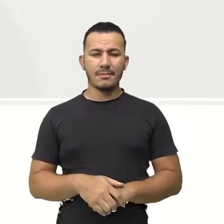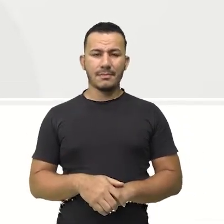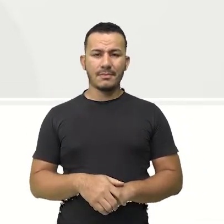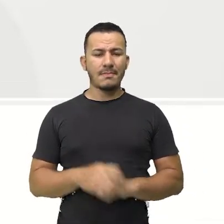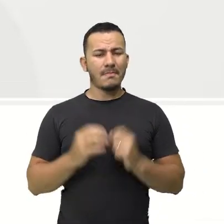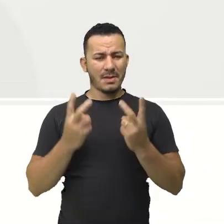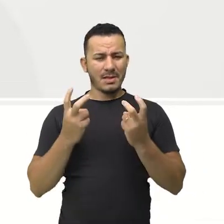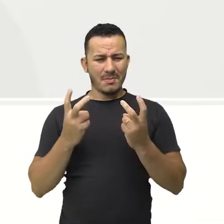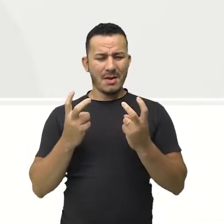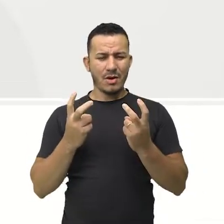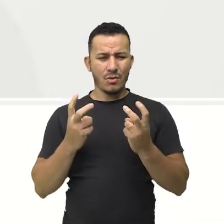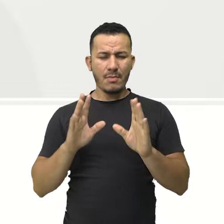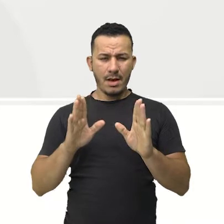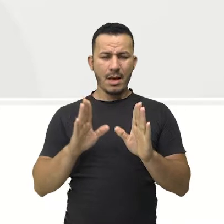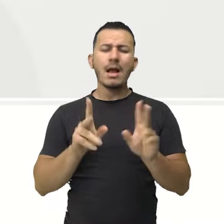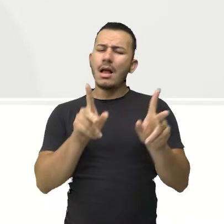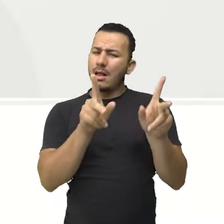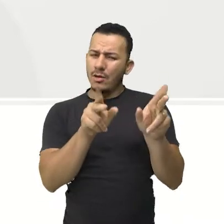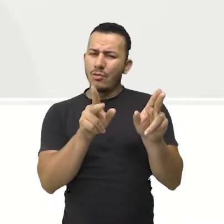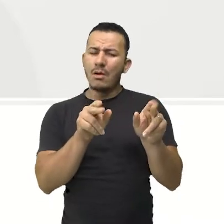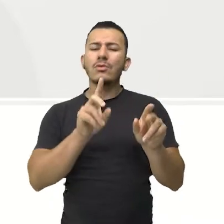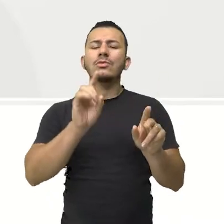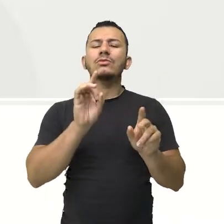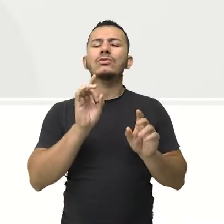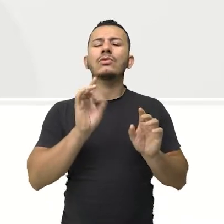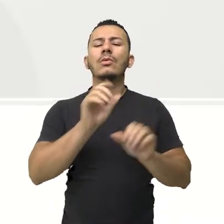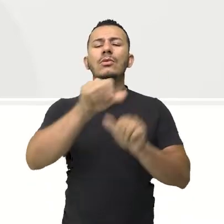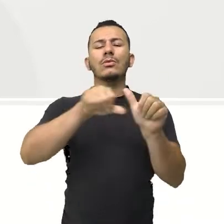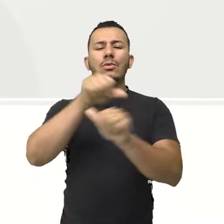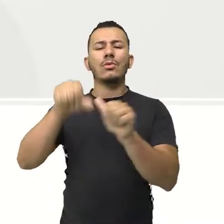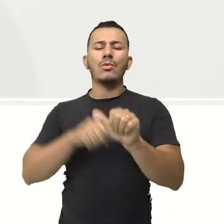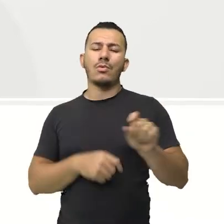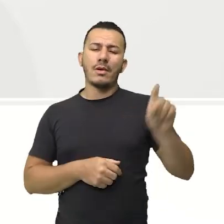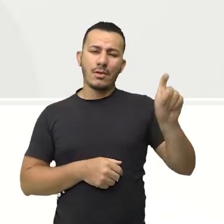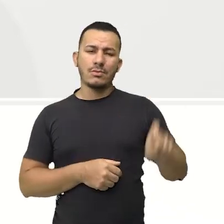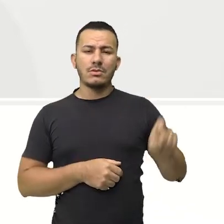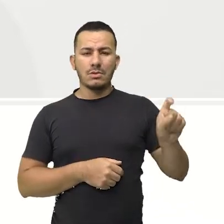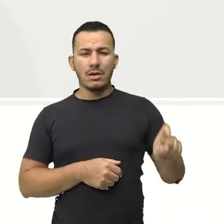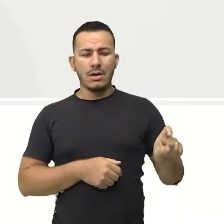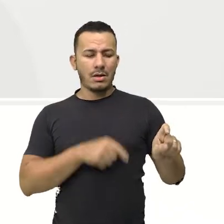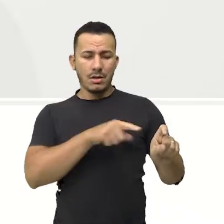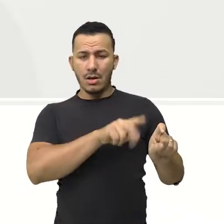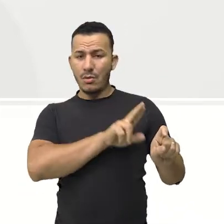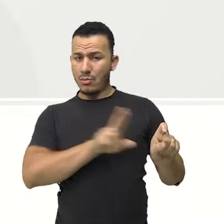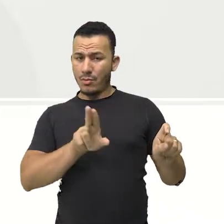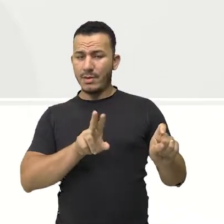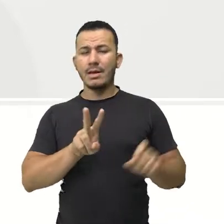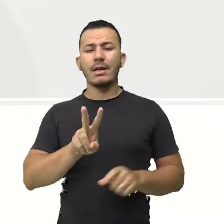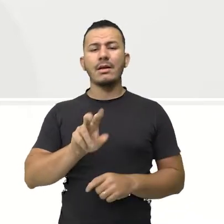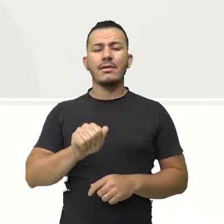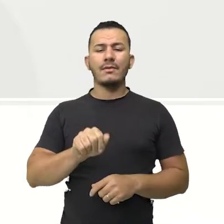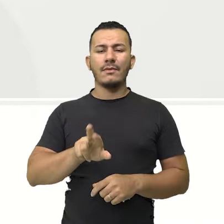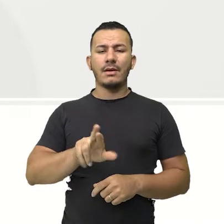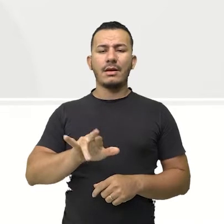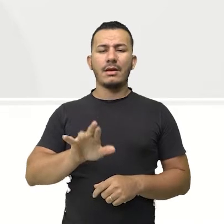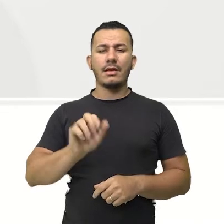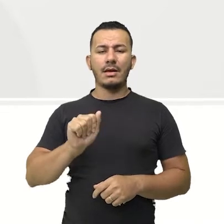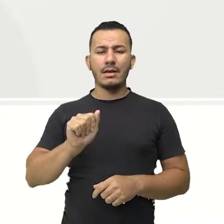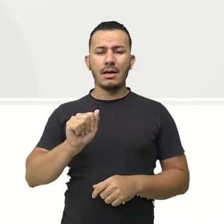Perceba, aluno, que a ideia continua a mesma, tá bom? Esse x, que é a variável, né, o termo